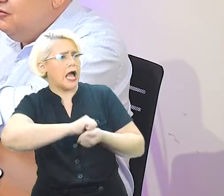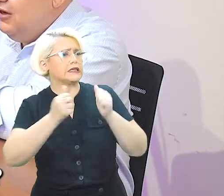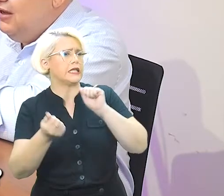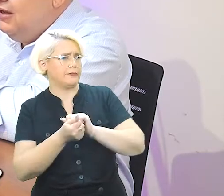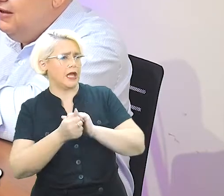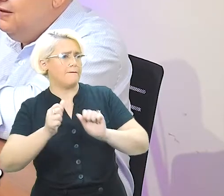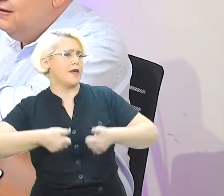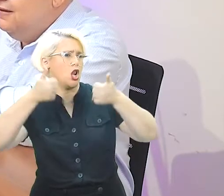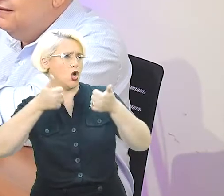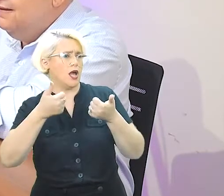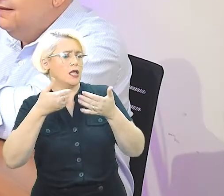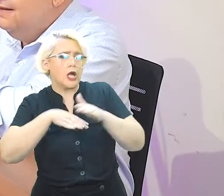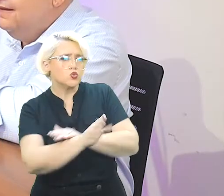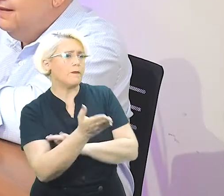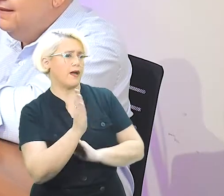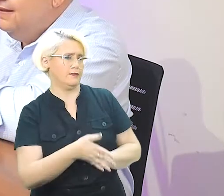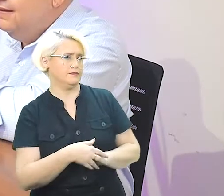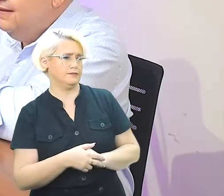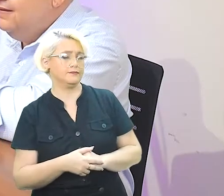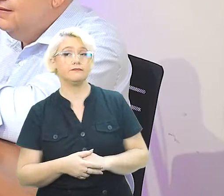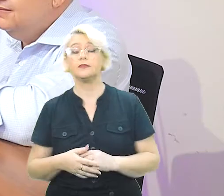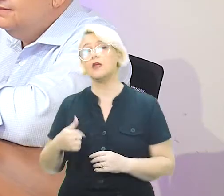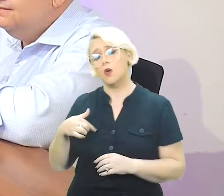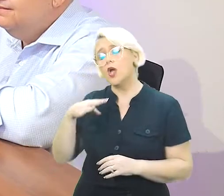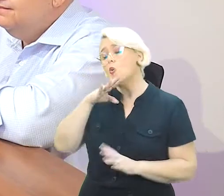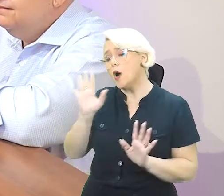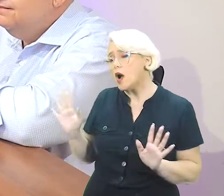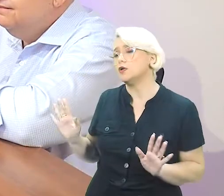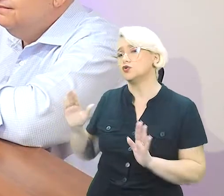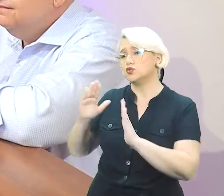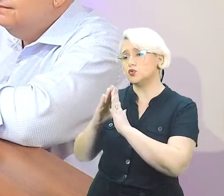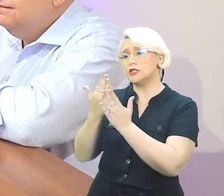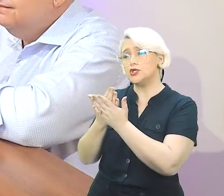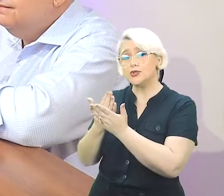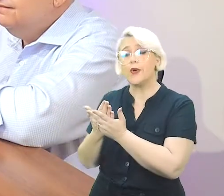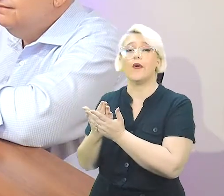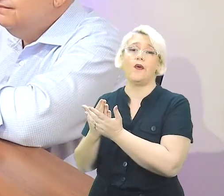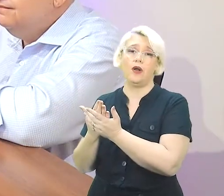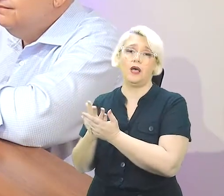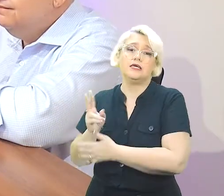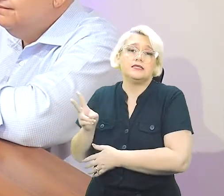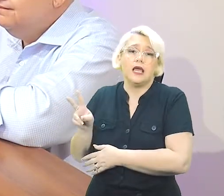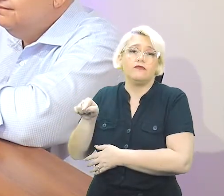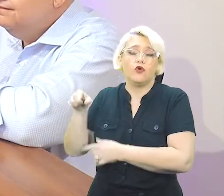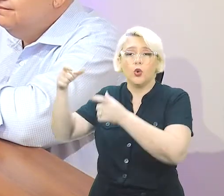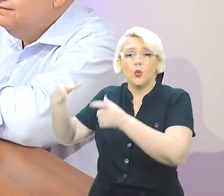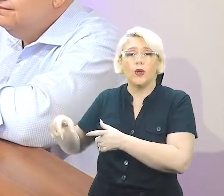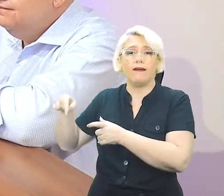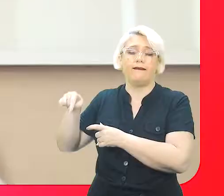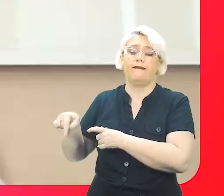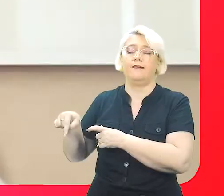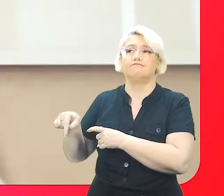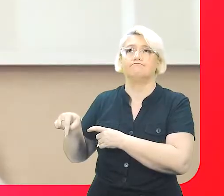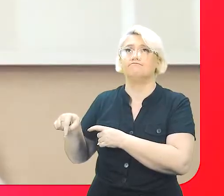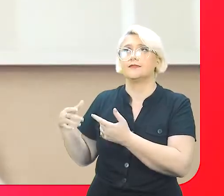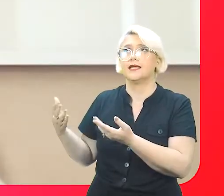nos aprimorar a ele. Eu acho que a escola, né, sempre foi um lugar